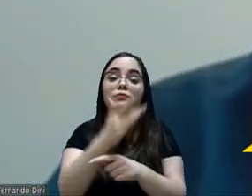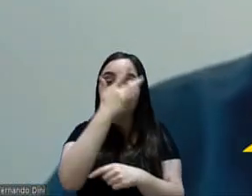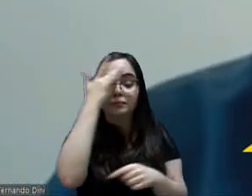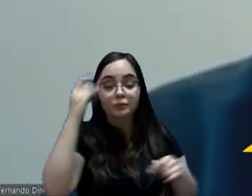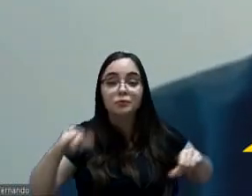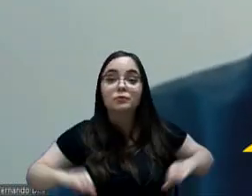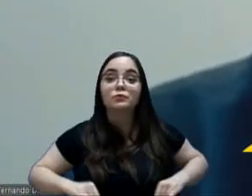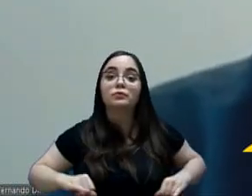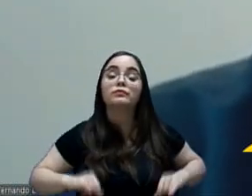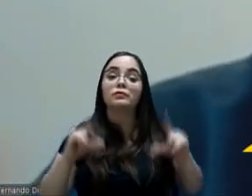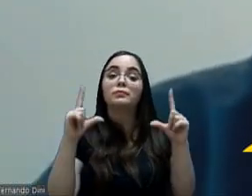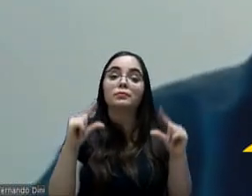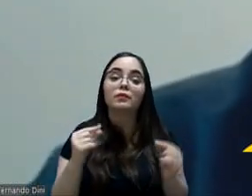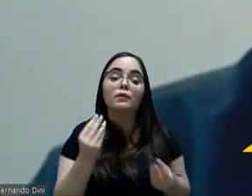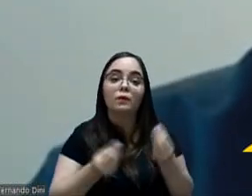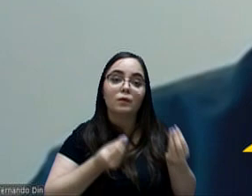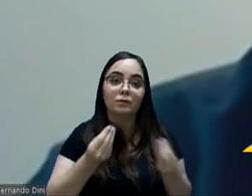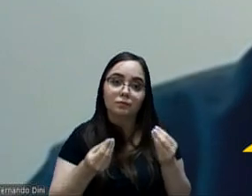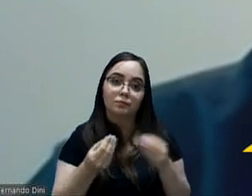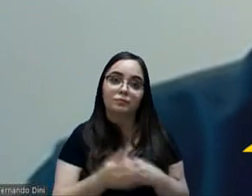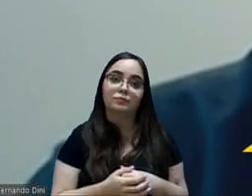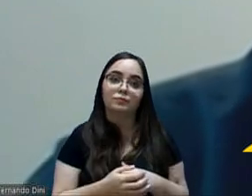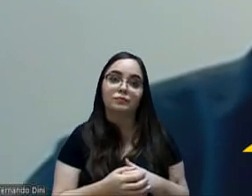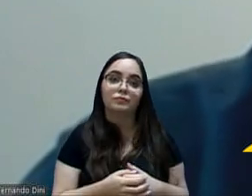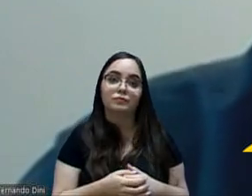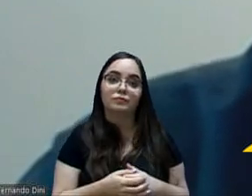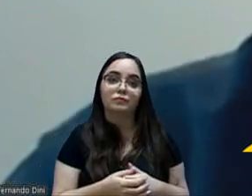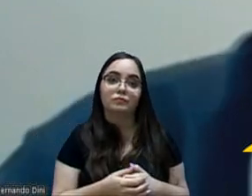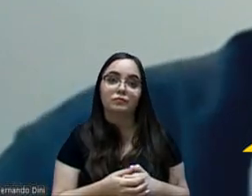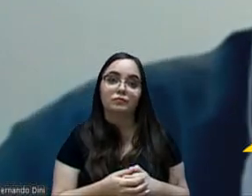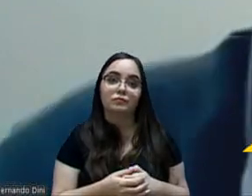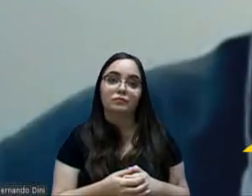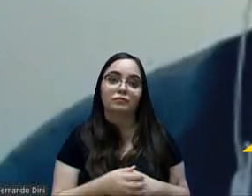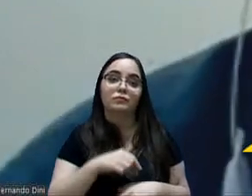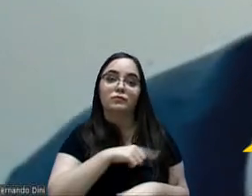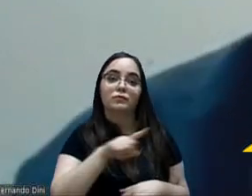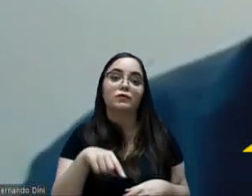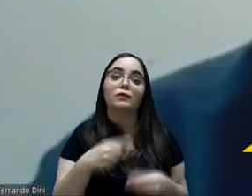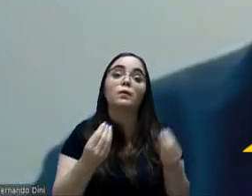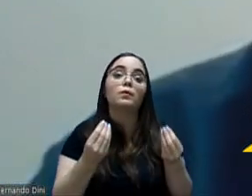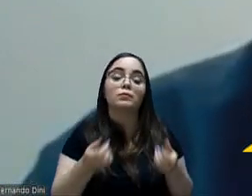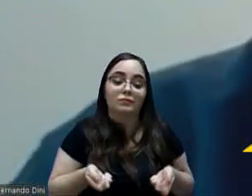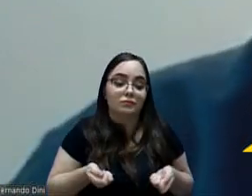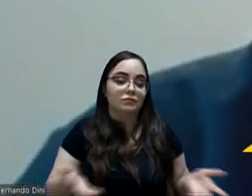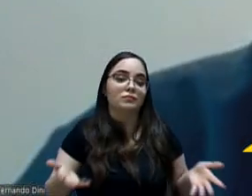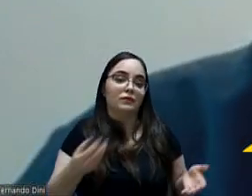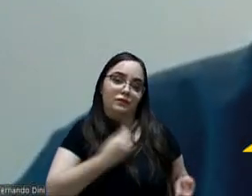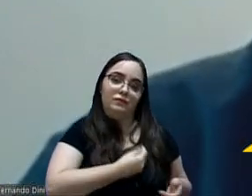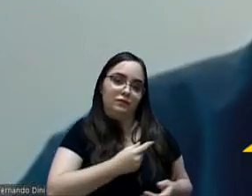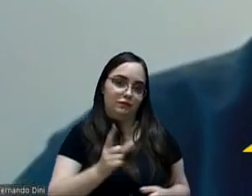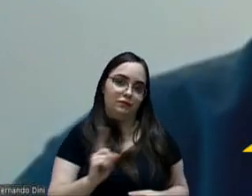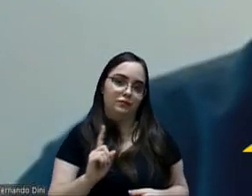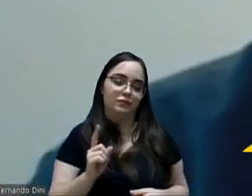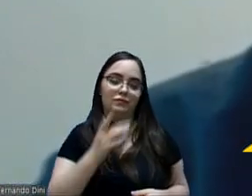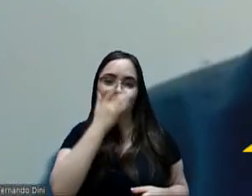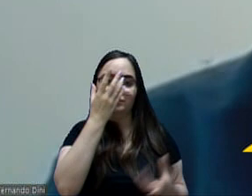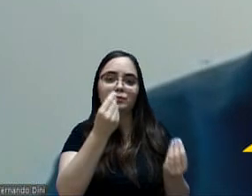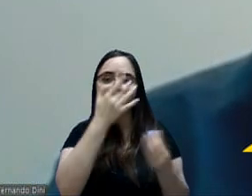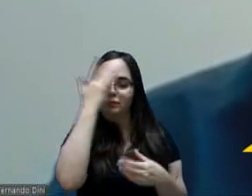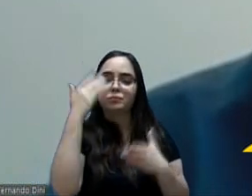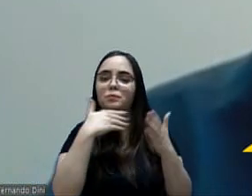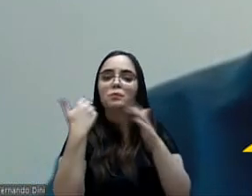como não mais, olha que termo mais chulo, desperdiçar vidas. Vidas estão sendo